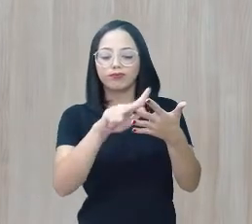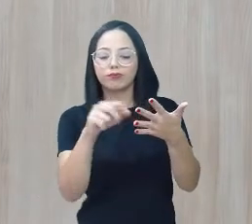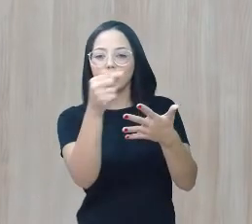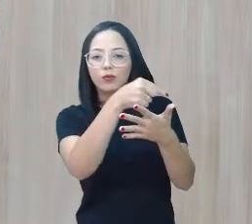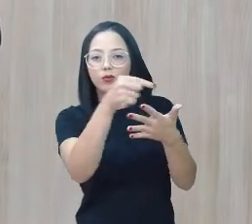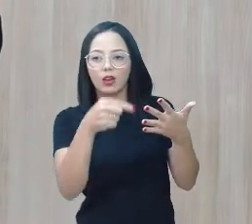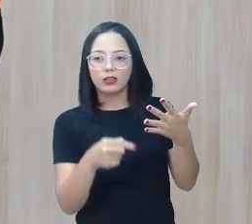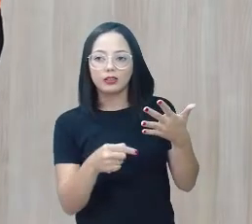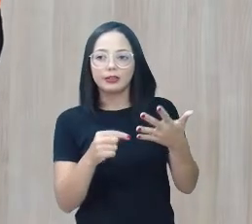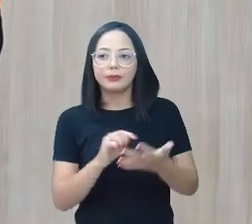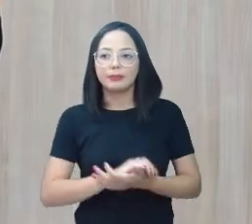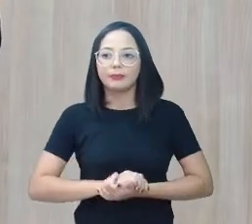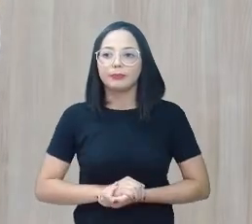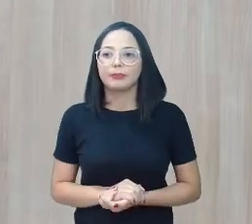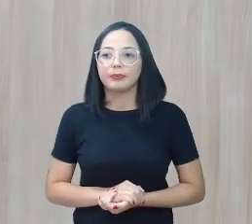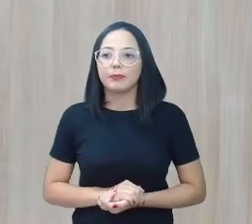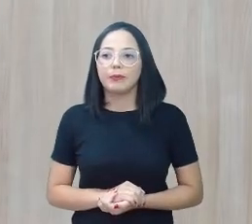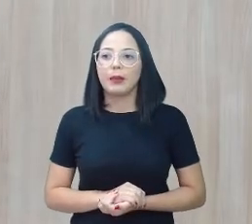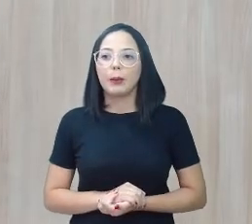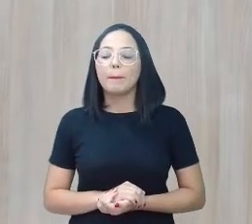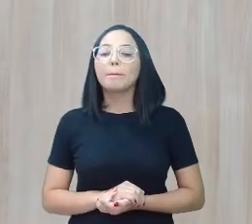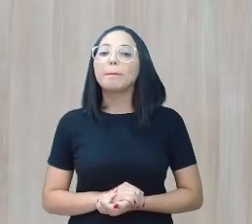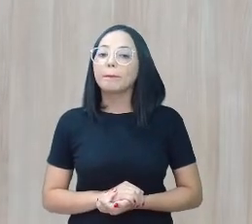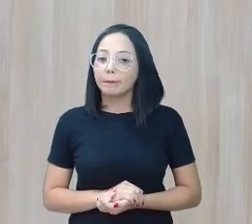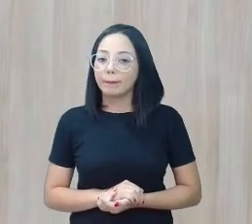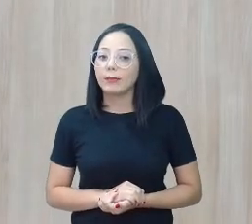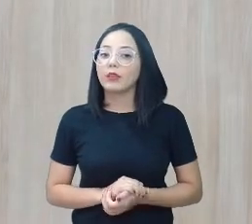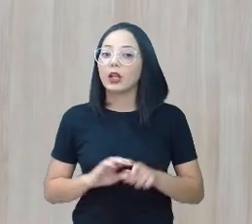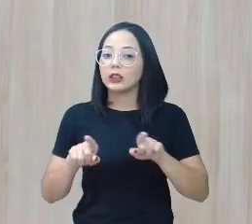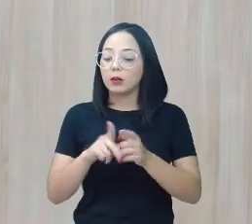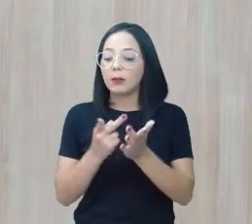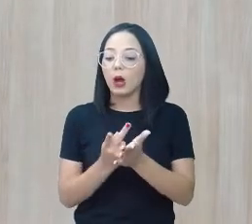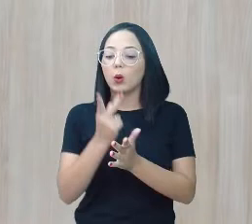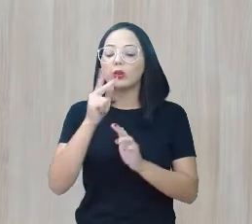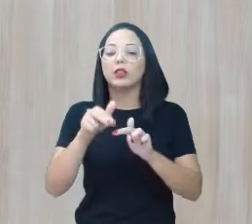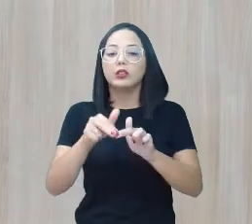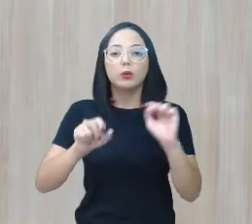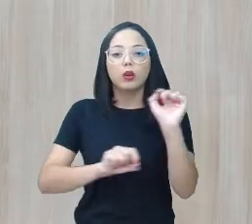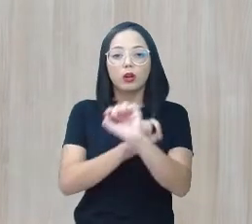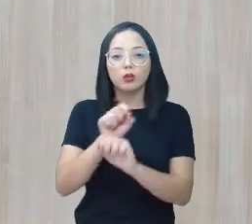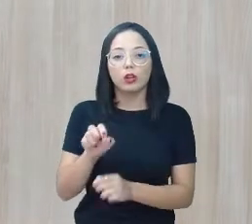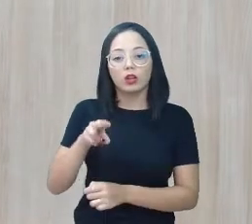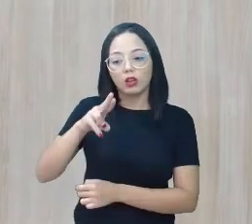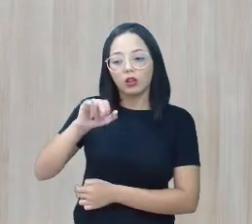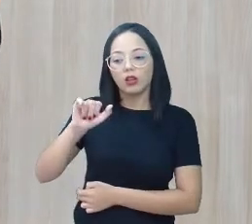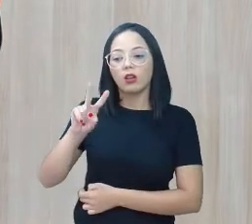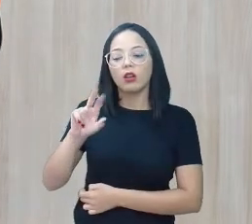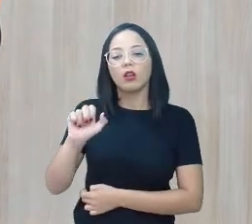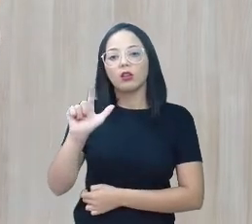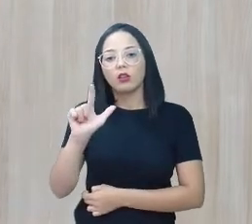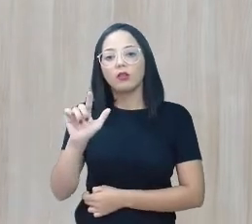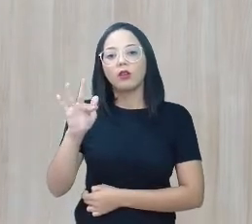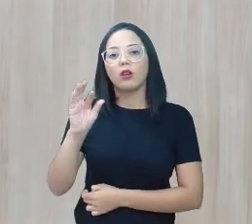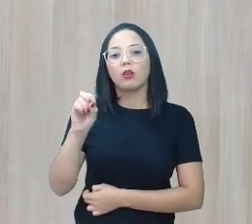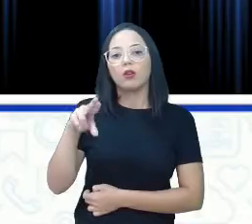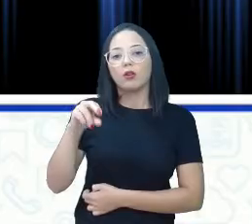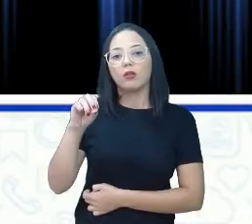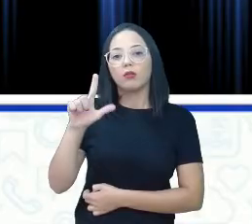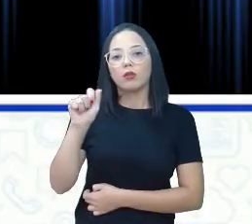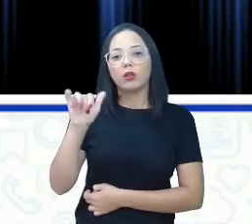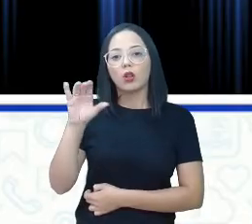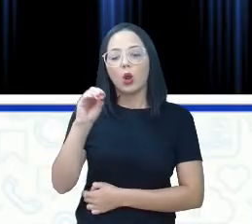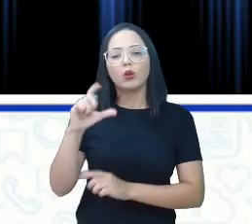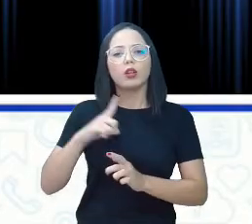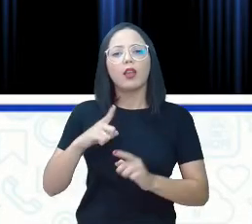diferenças. Então, essa diferença acontece no nível fonológico, que tem a ver no